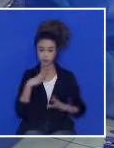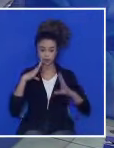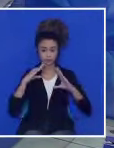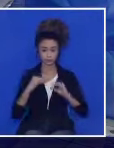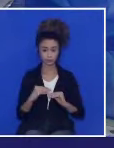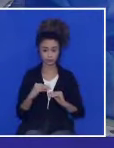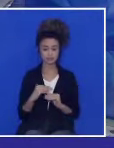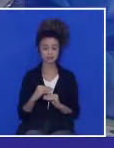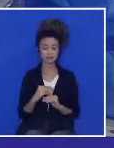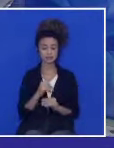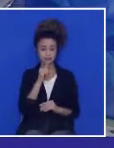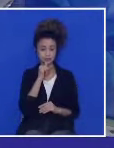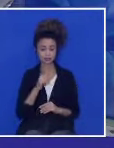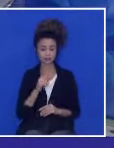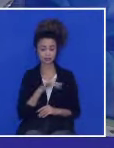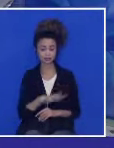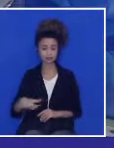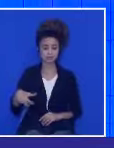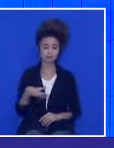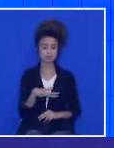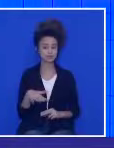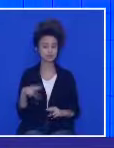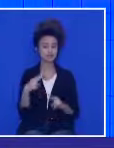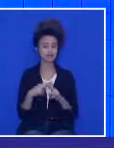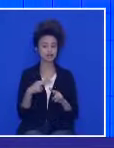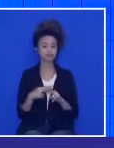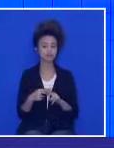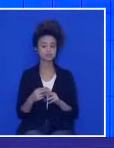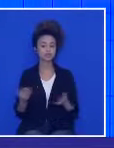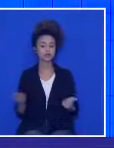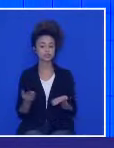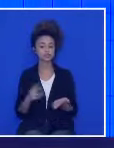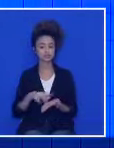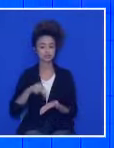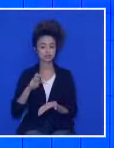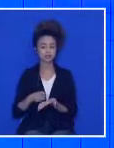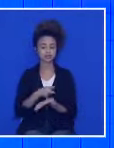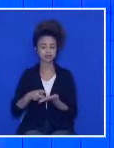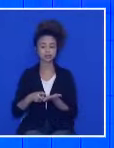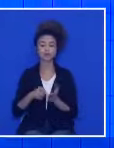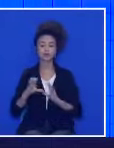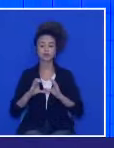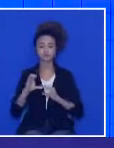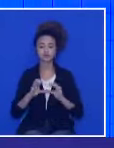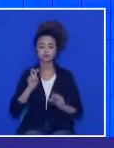Boa noite, falamos ao vivo do Espaço Loterias Caixa. Essa noite tem sorteio da Quina, concurso